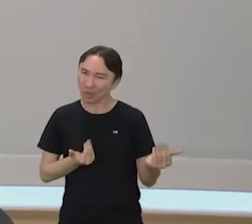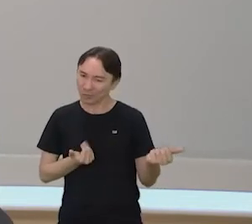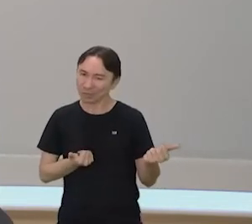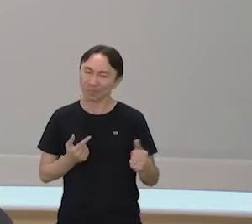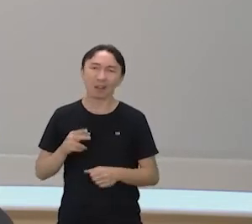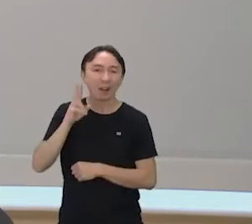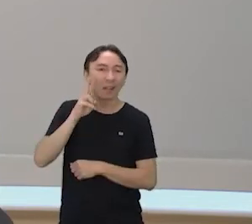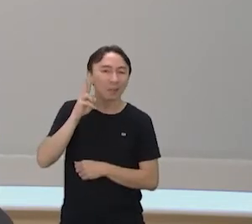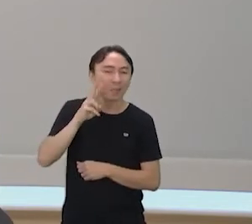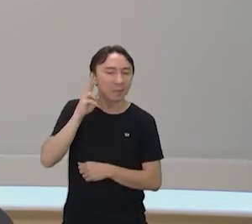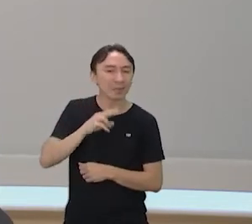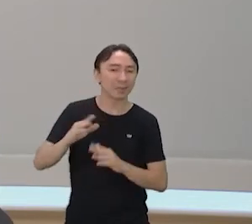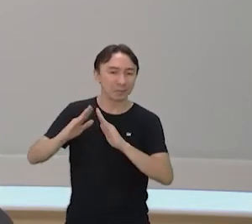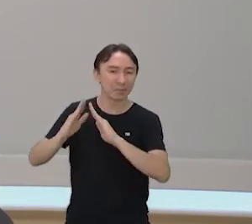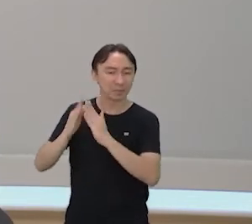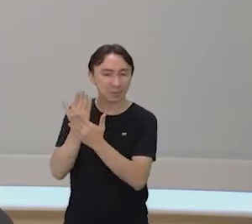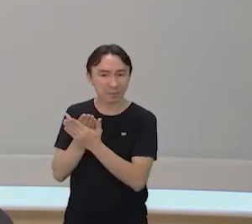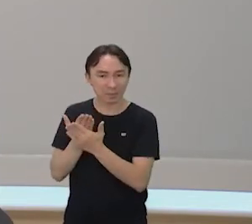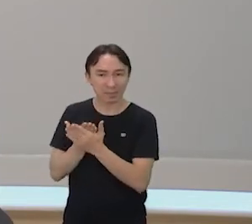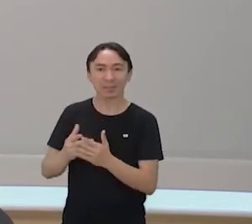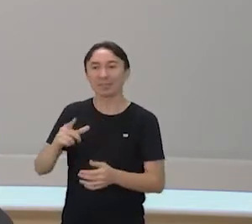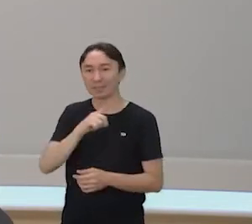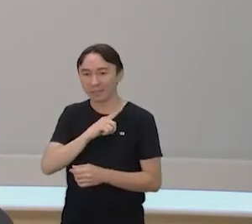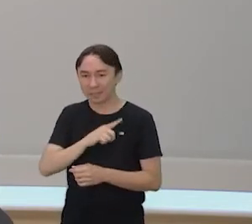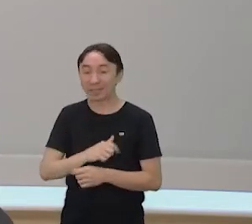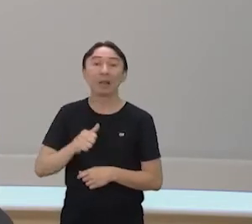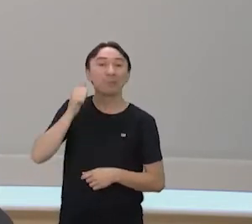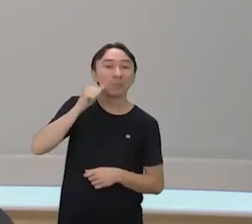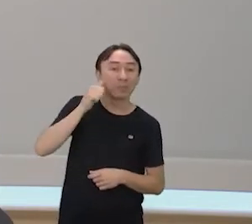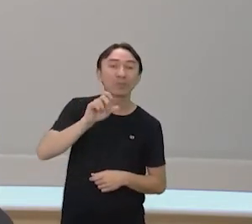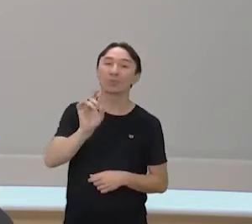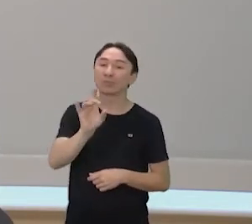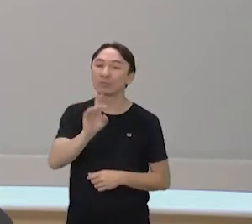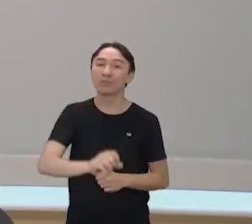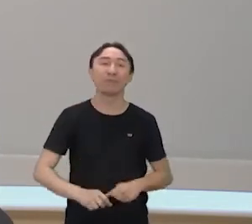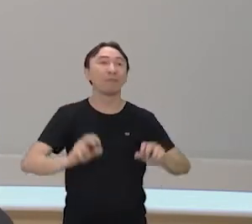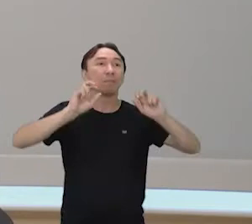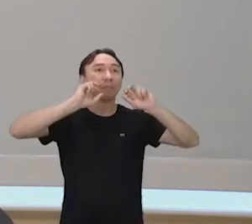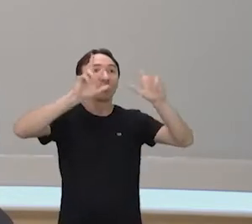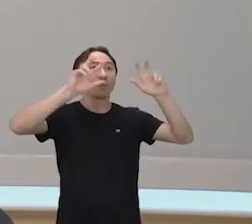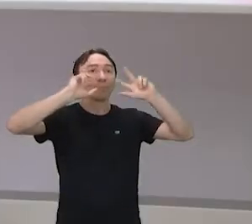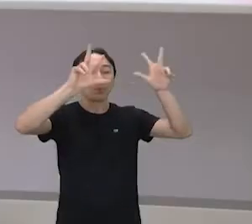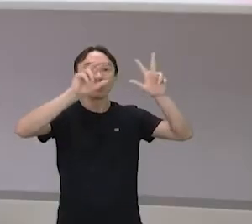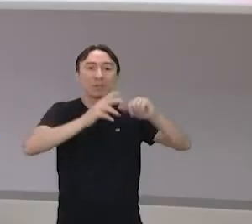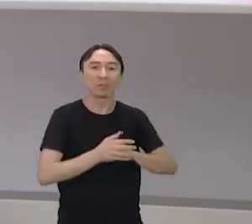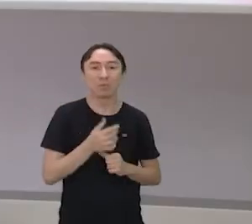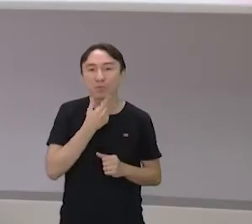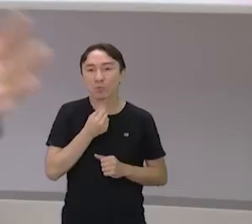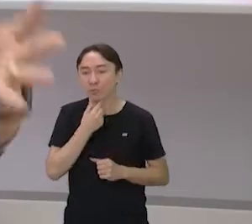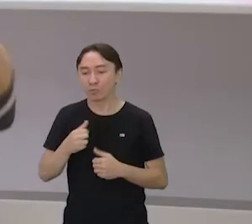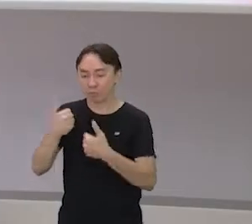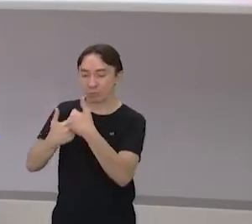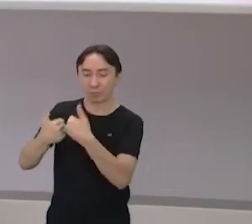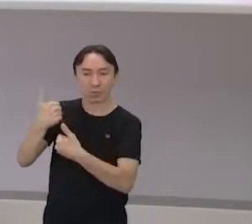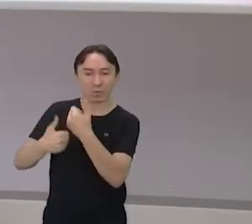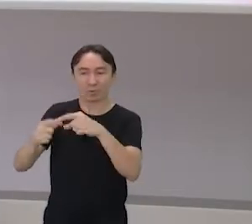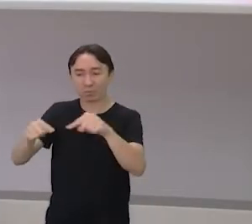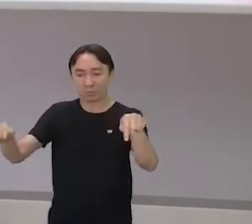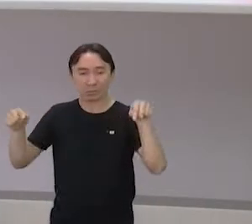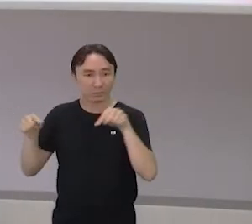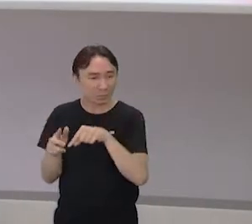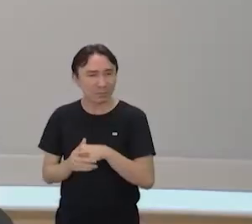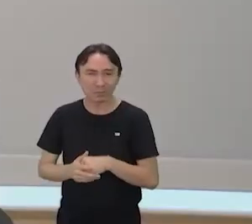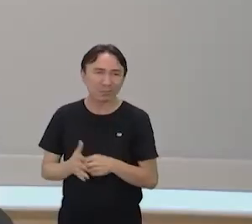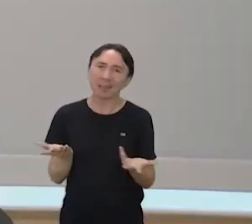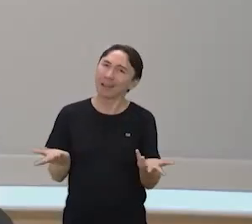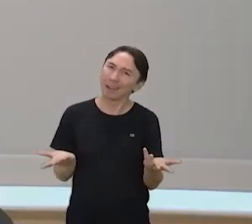uma abordagem que as meninas faziam vôlei e os meninos faziam futsal. E por que não o contrário? Ou por que não o misto,